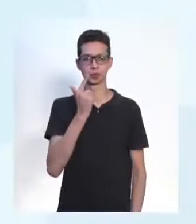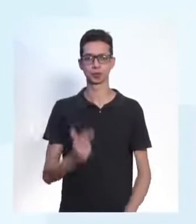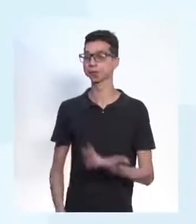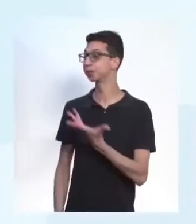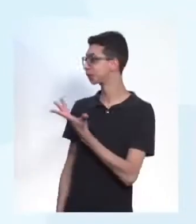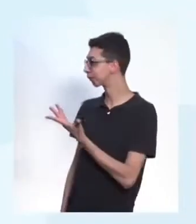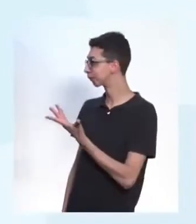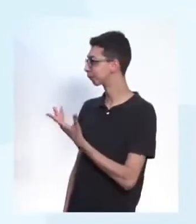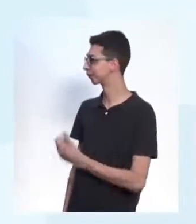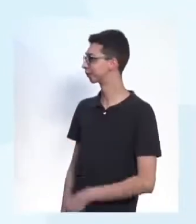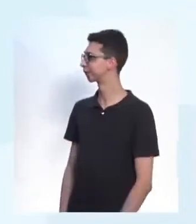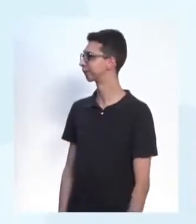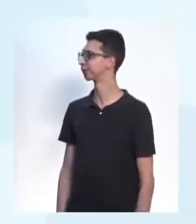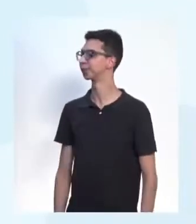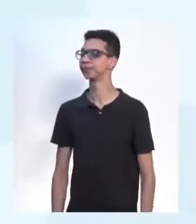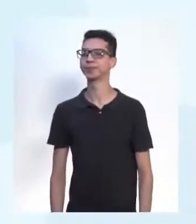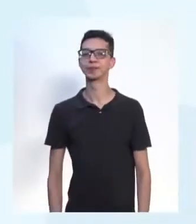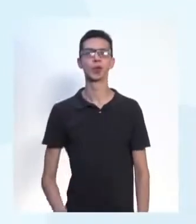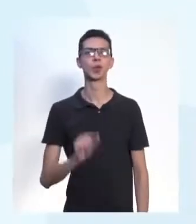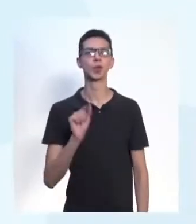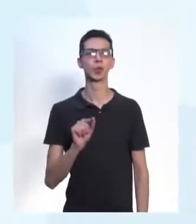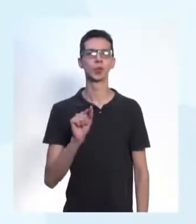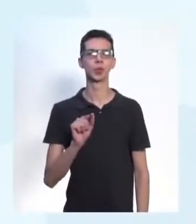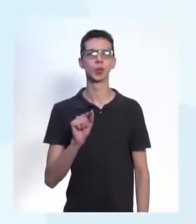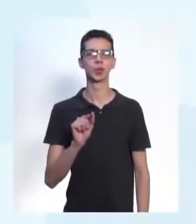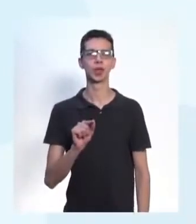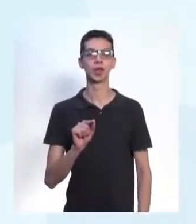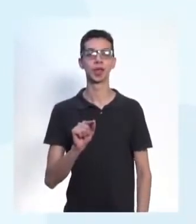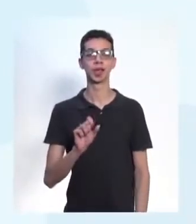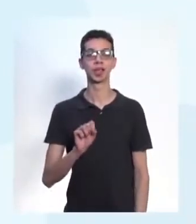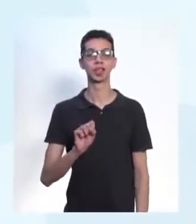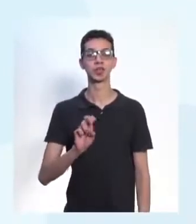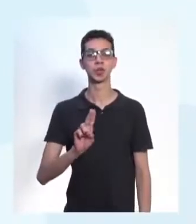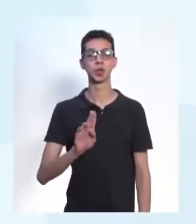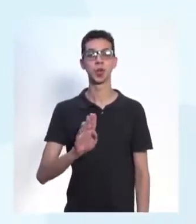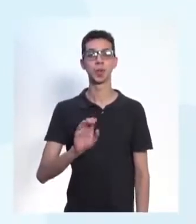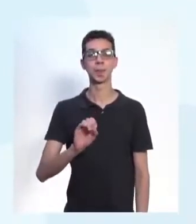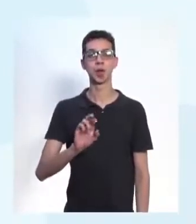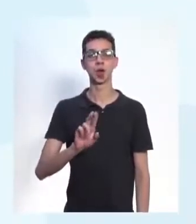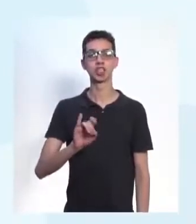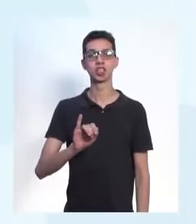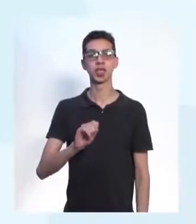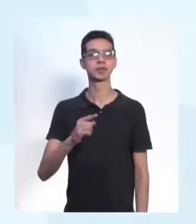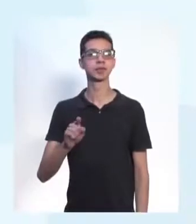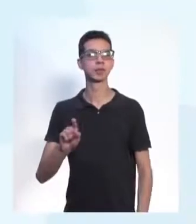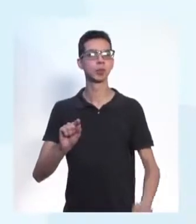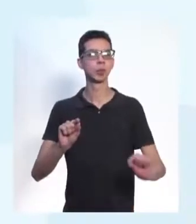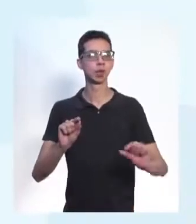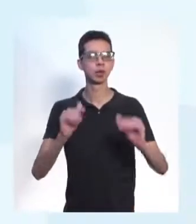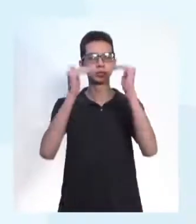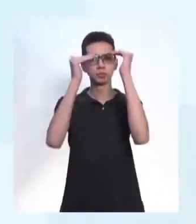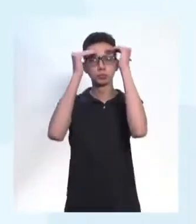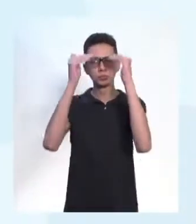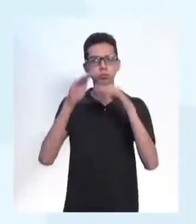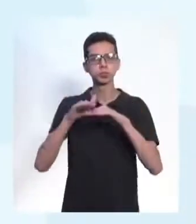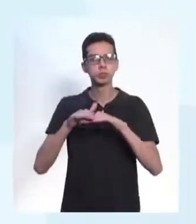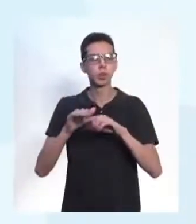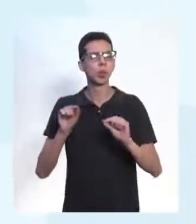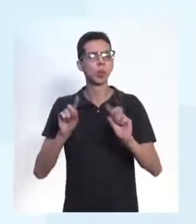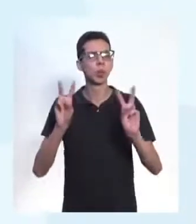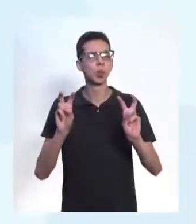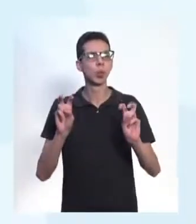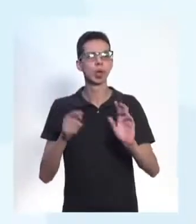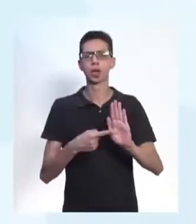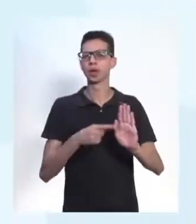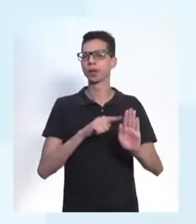aí. Que tipo de subordinação há aqui, aluna e aluno do nono